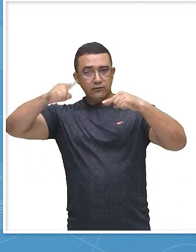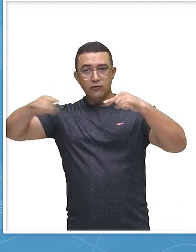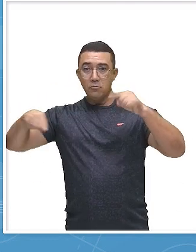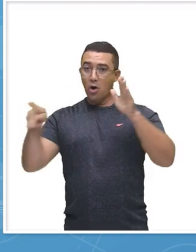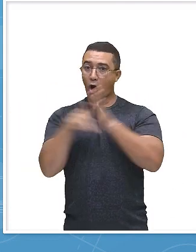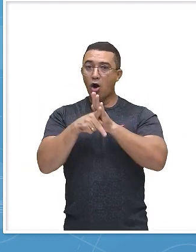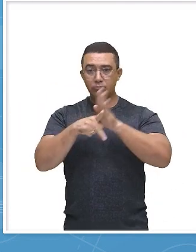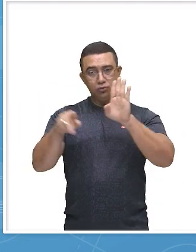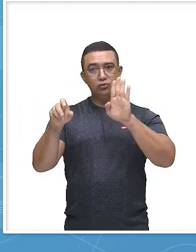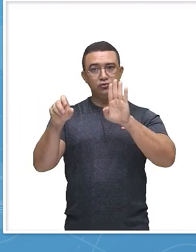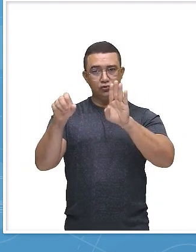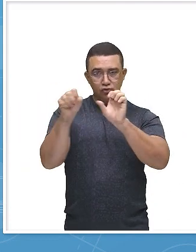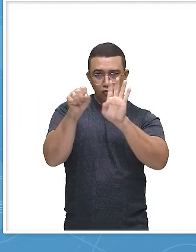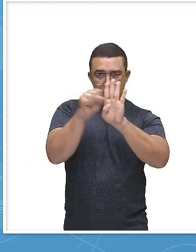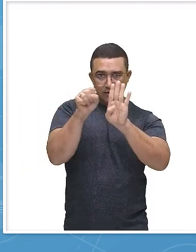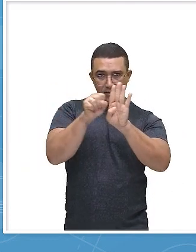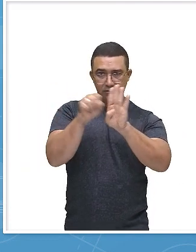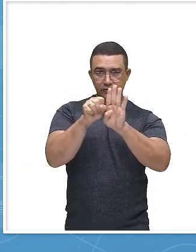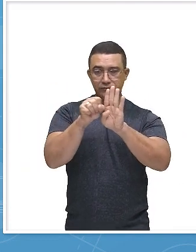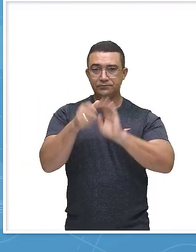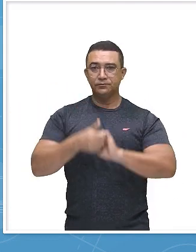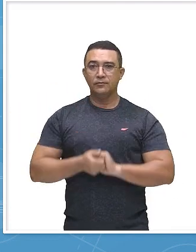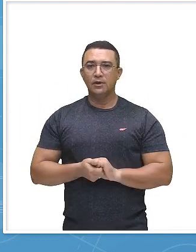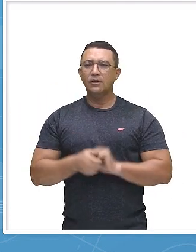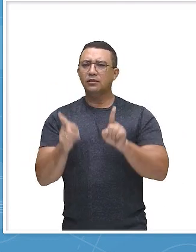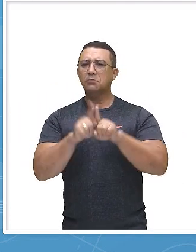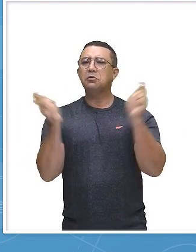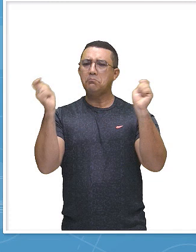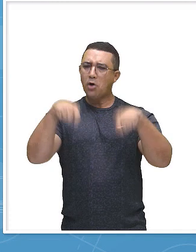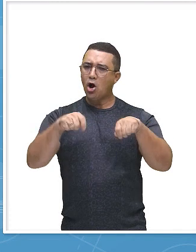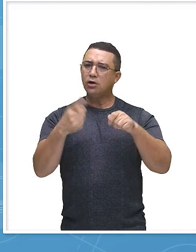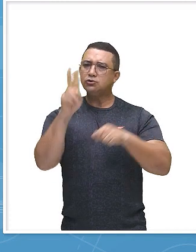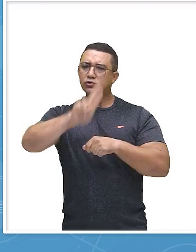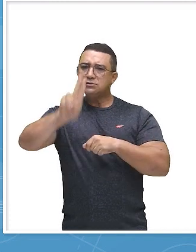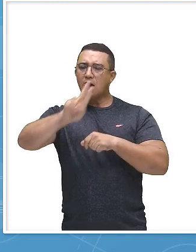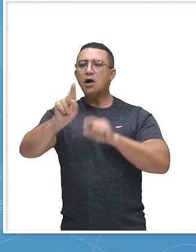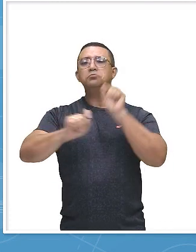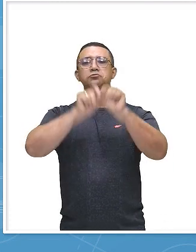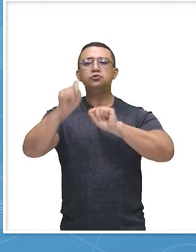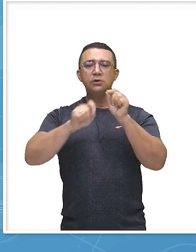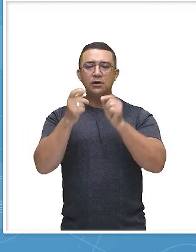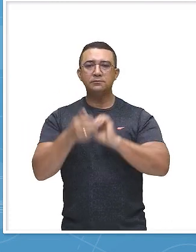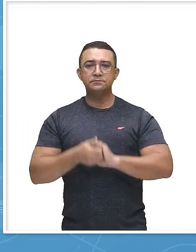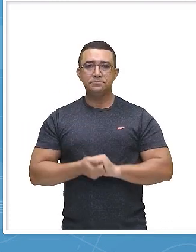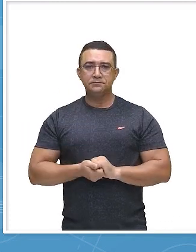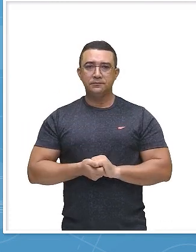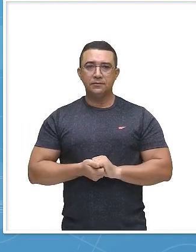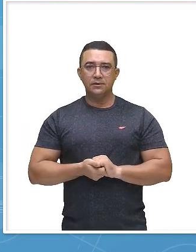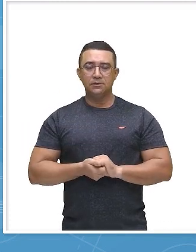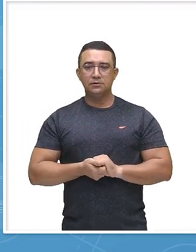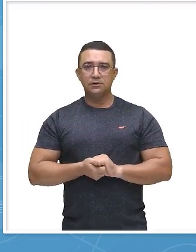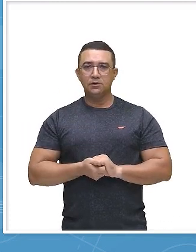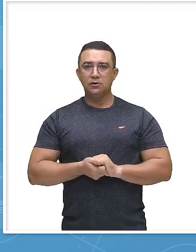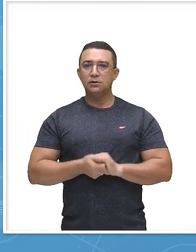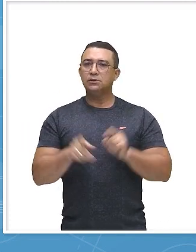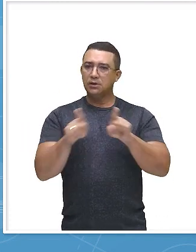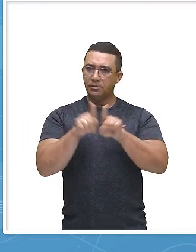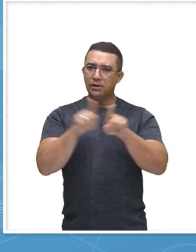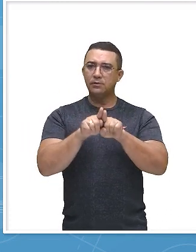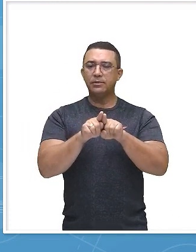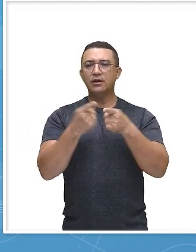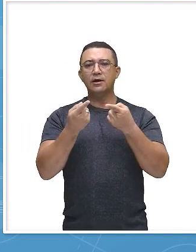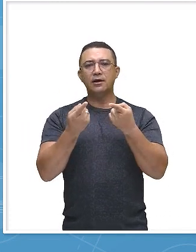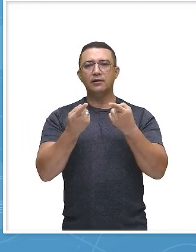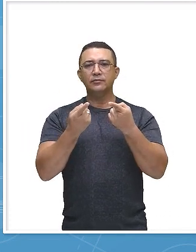substantivo, gênero e número do substantivo. E ele pode servir também para particularizar ou generalizar o substantivo. Essa é uma